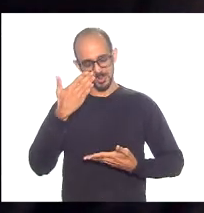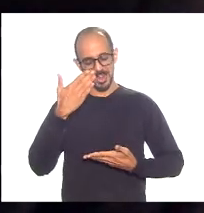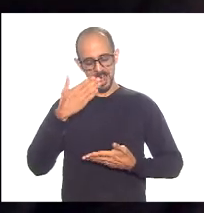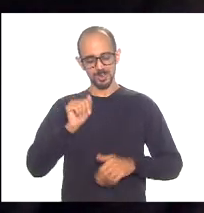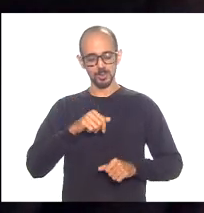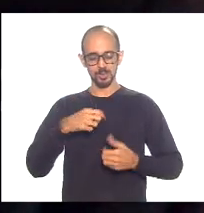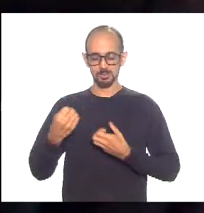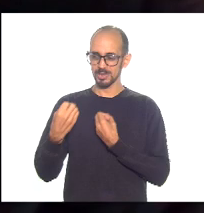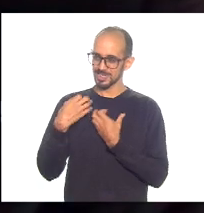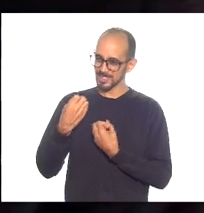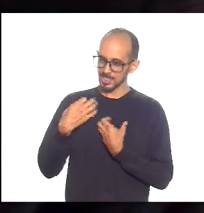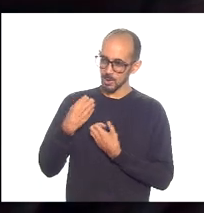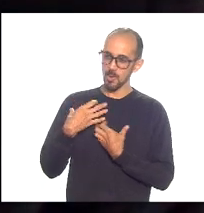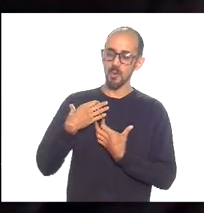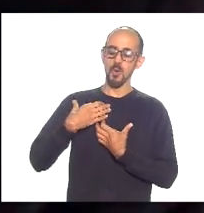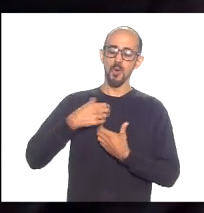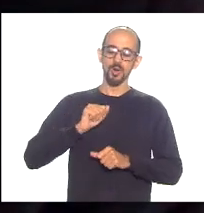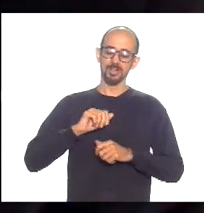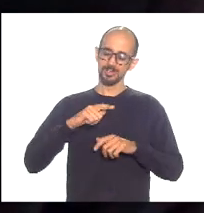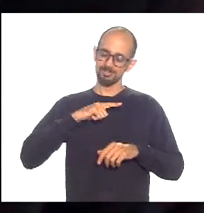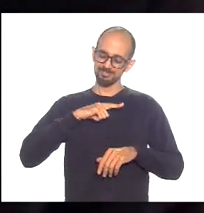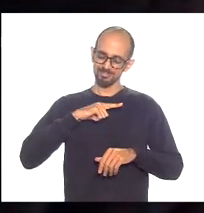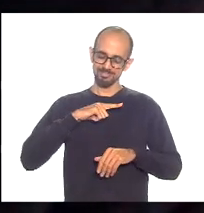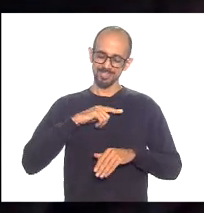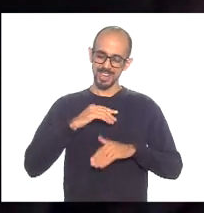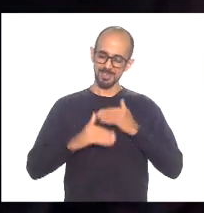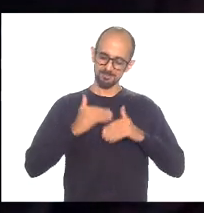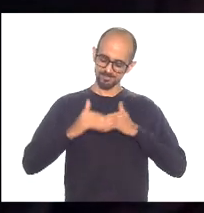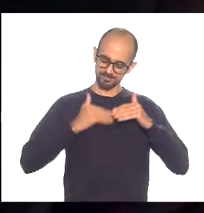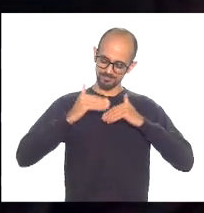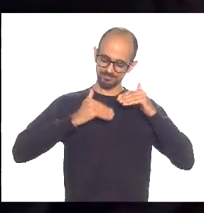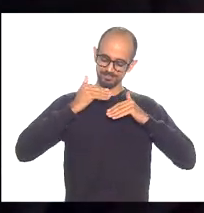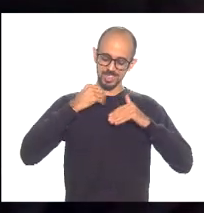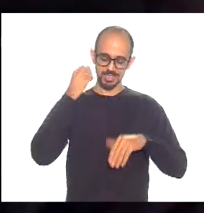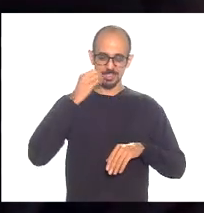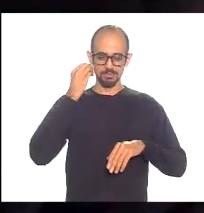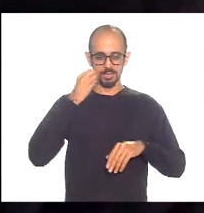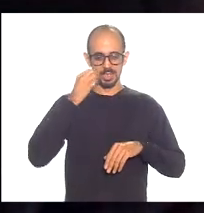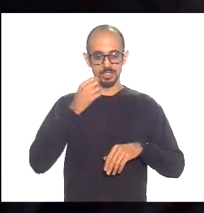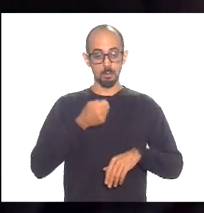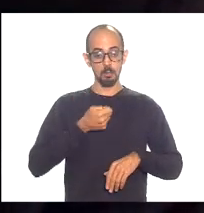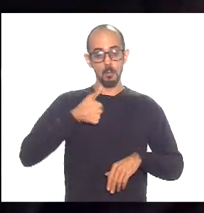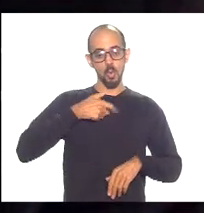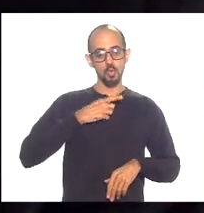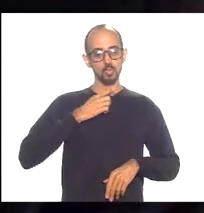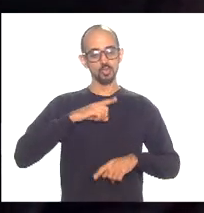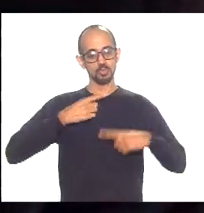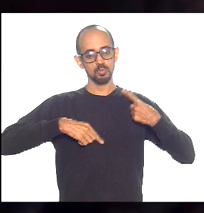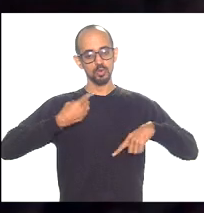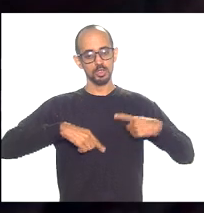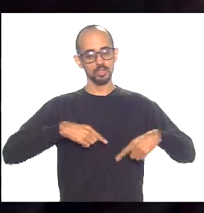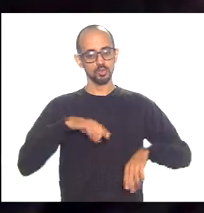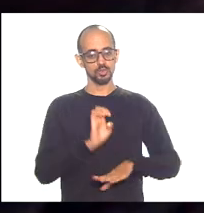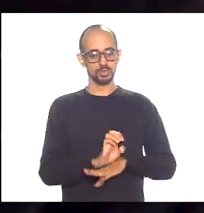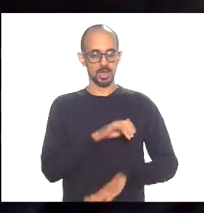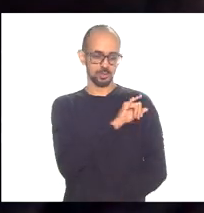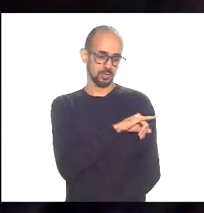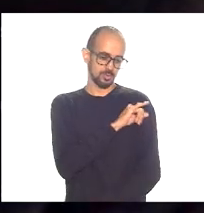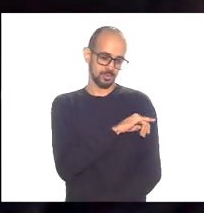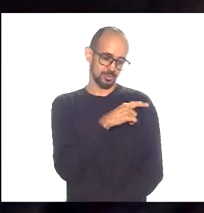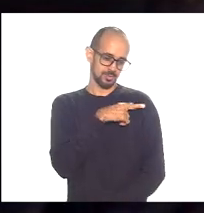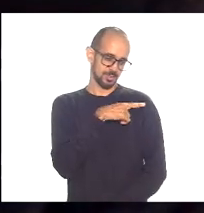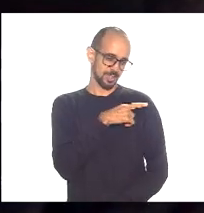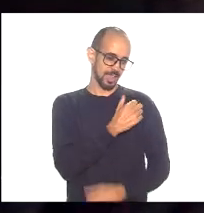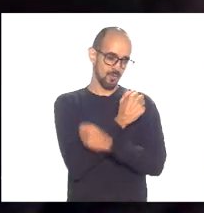que tem um acúmulo e uma estatura, né, que poucos políticos no estado do Rio de Janeiro conseguiram atingir. Então, Noel,